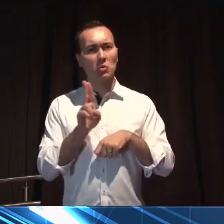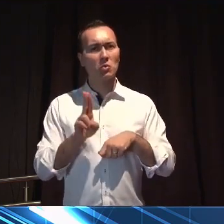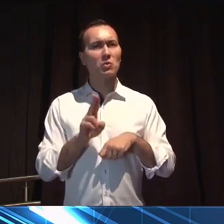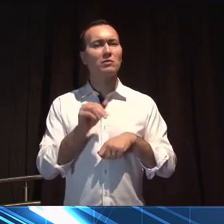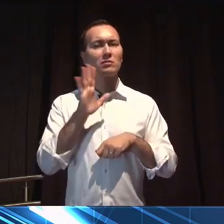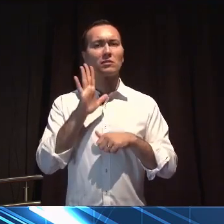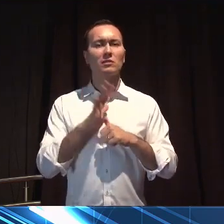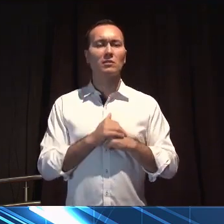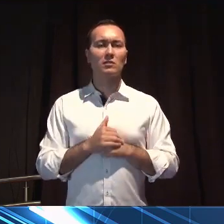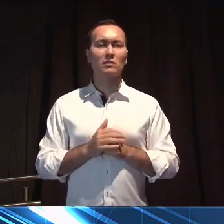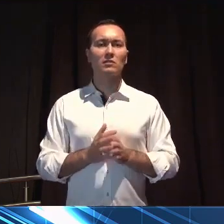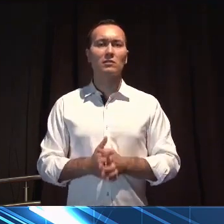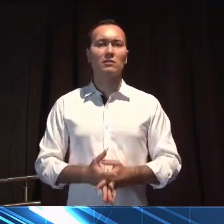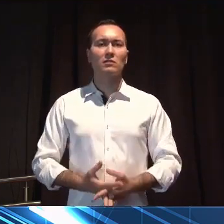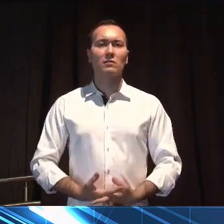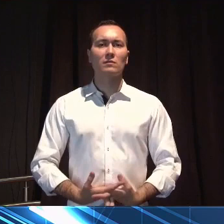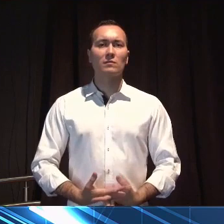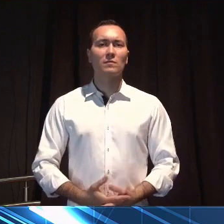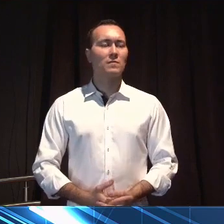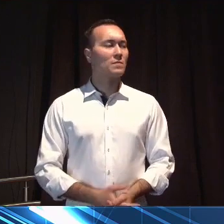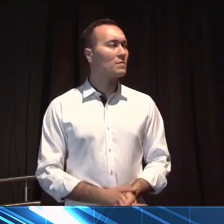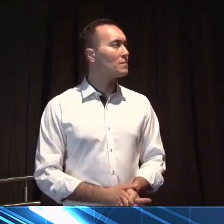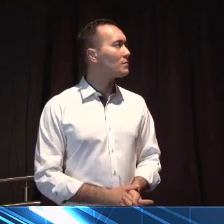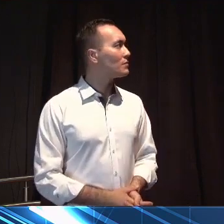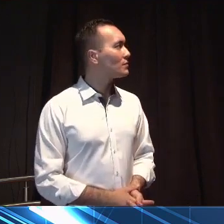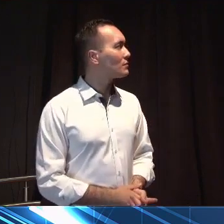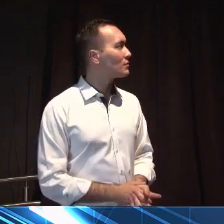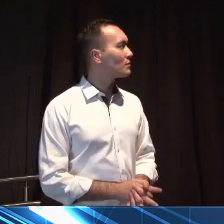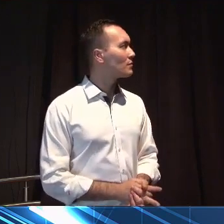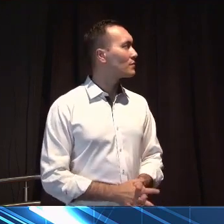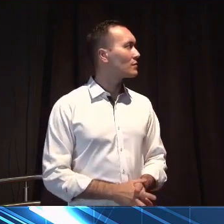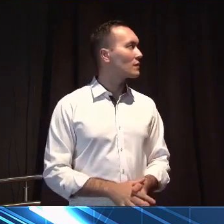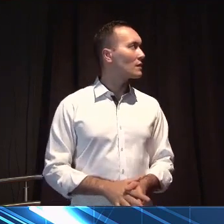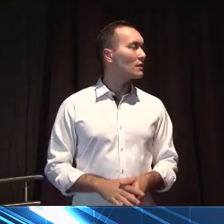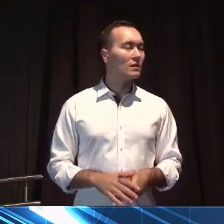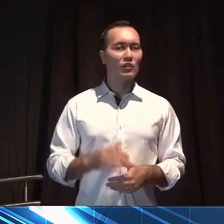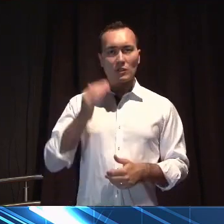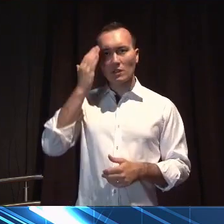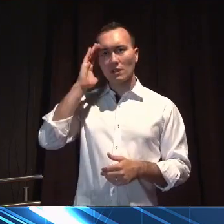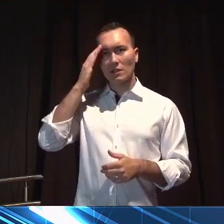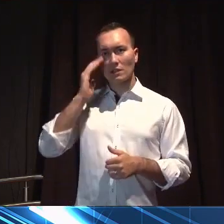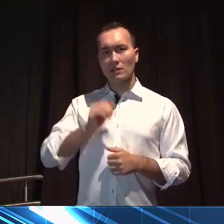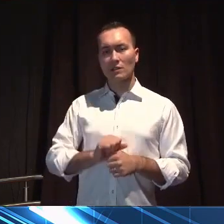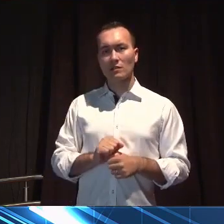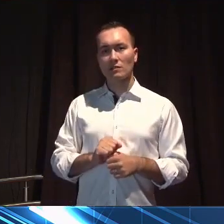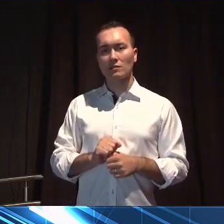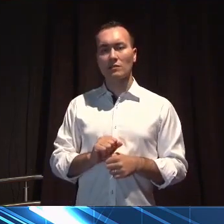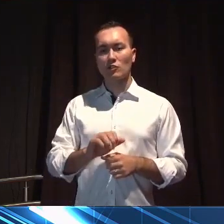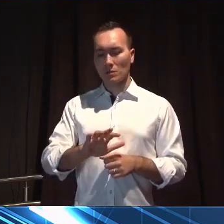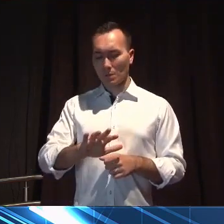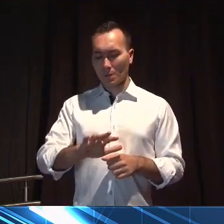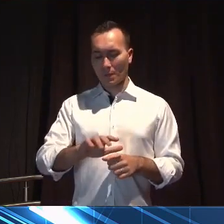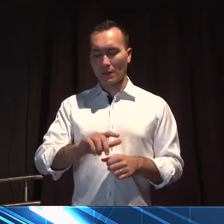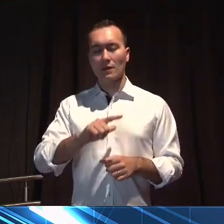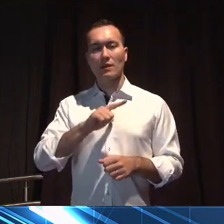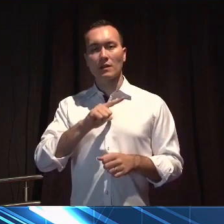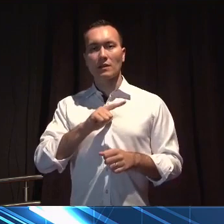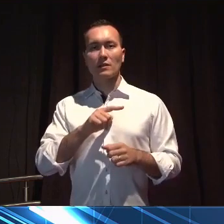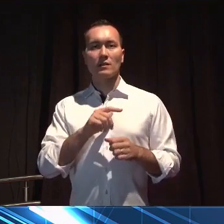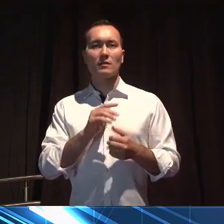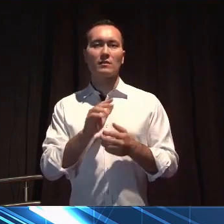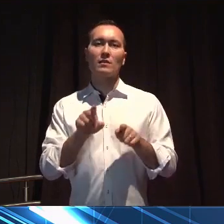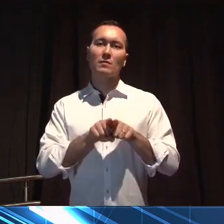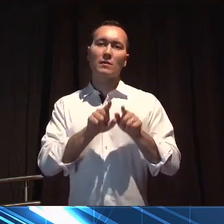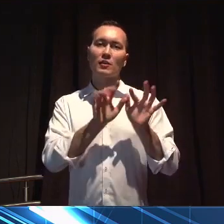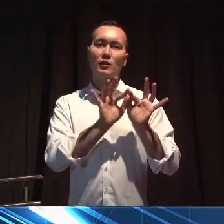sidecar, né? Mas dá para usar threads também em alguns casos, né? Porque thread ainda vai ser, dentro do contexto Node, numa mesma thread, tipo,